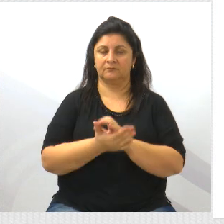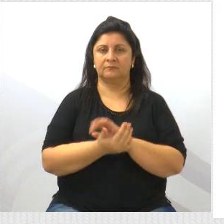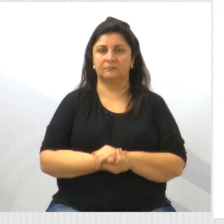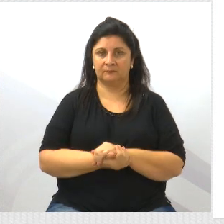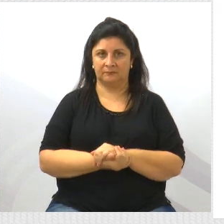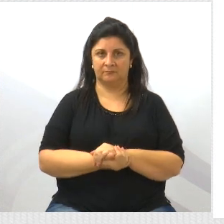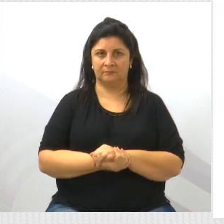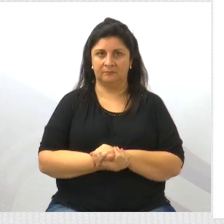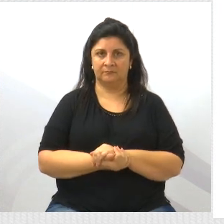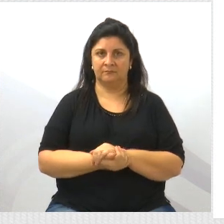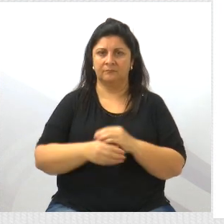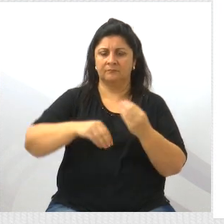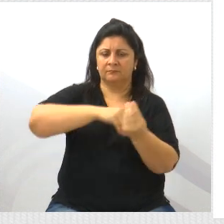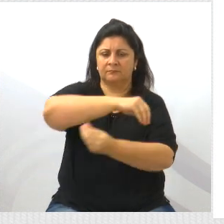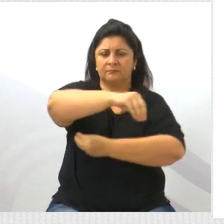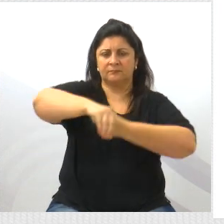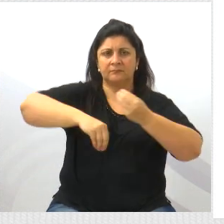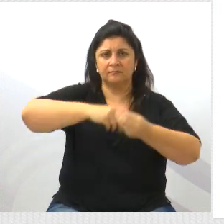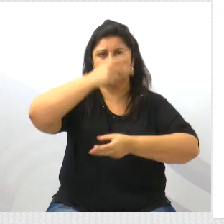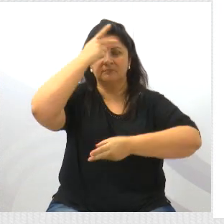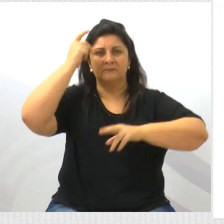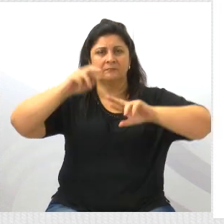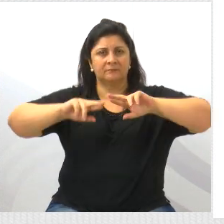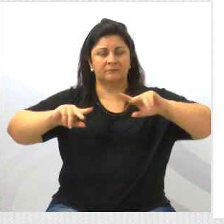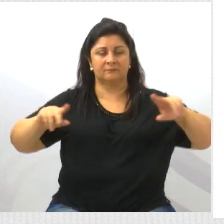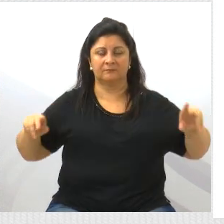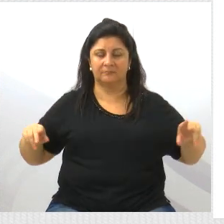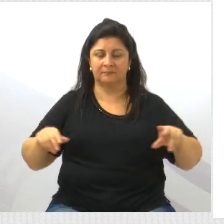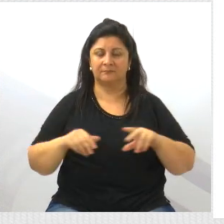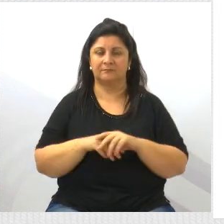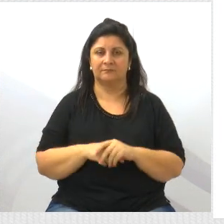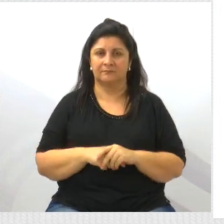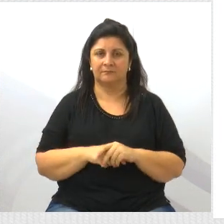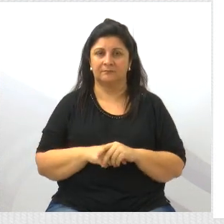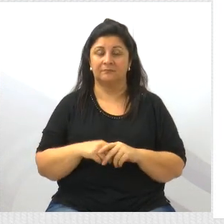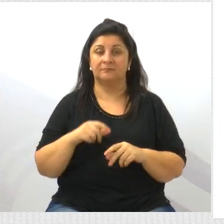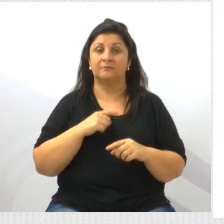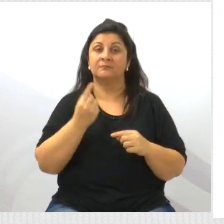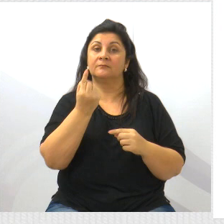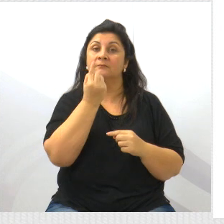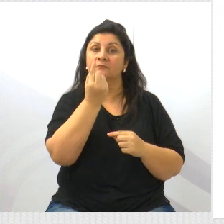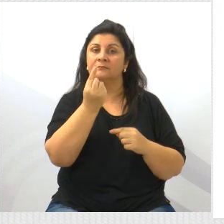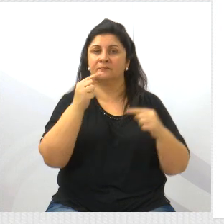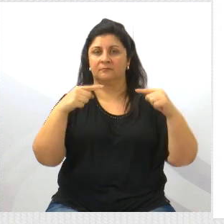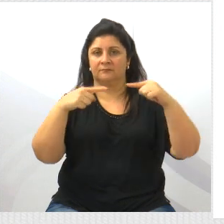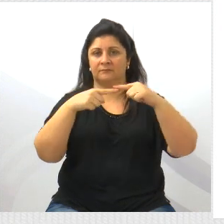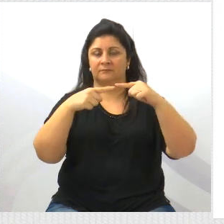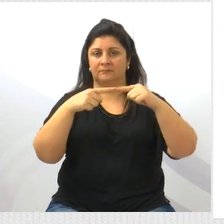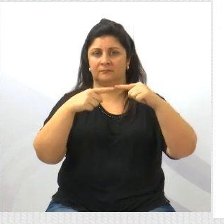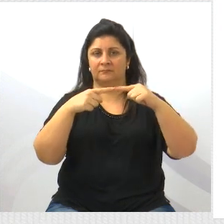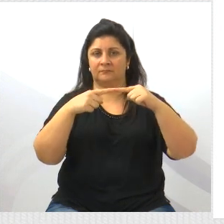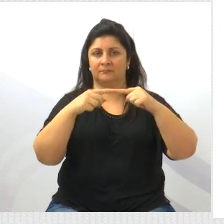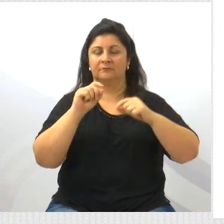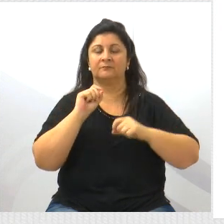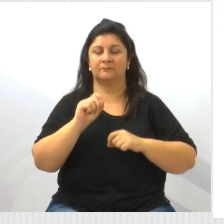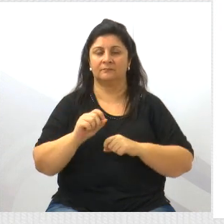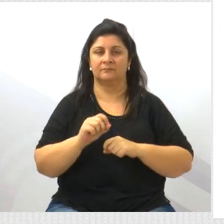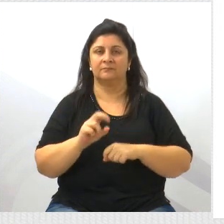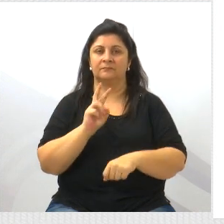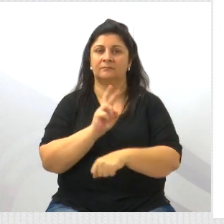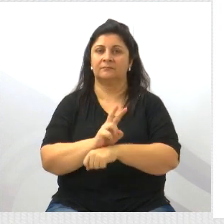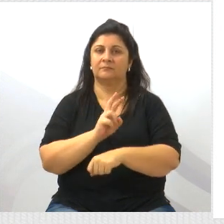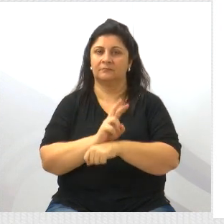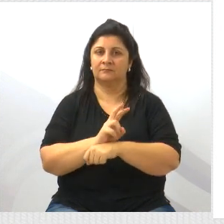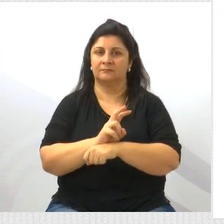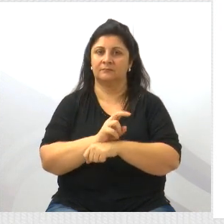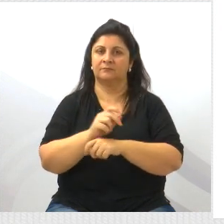E, por essa mistura de pessoas diferentes, a gente tem um objetivo único, né? Que é tratar da questão